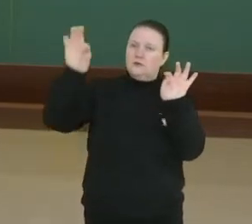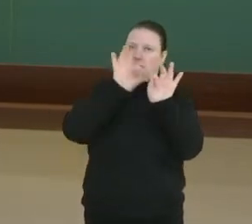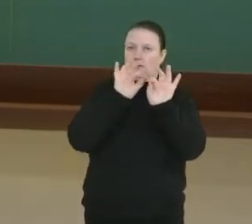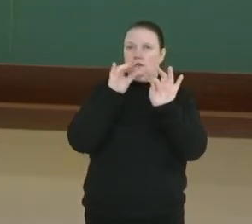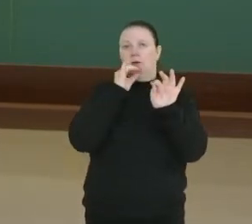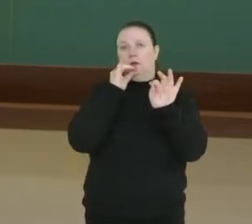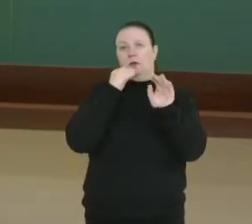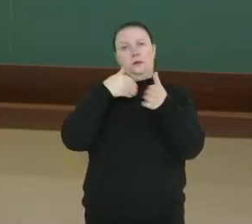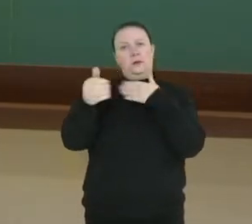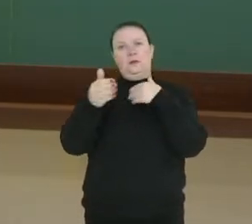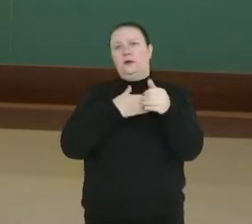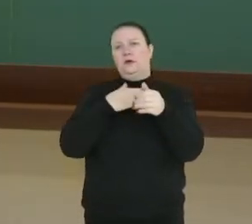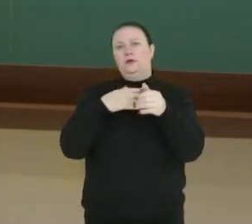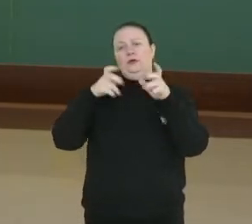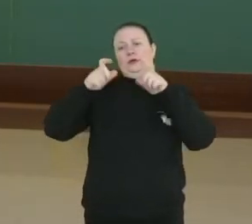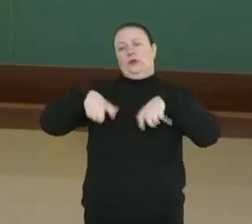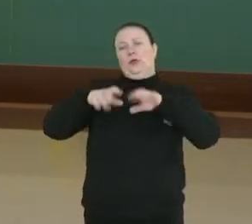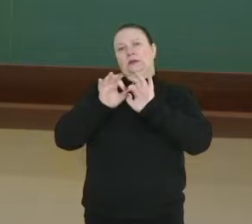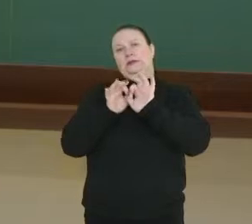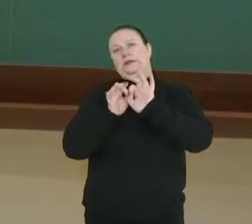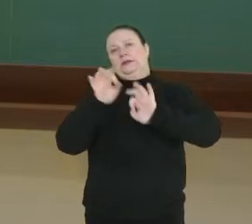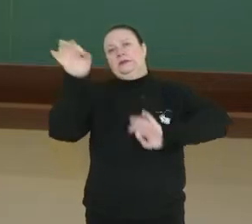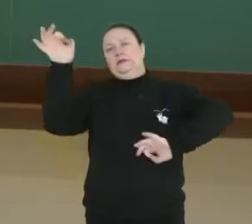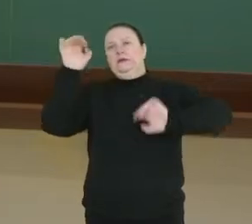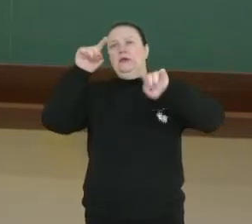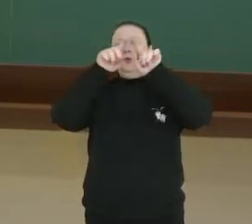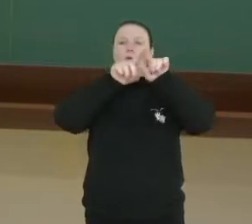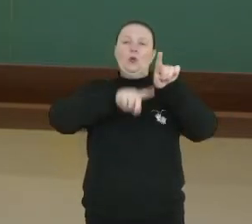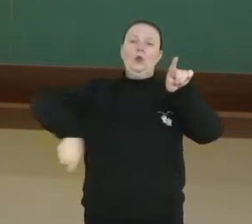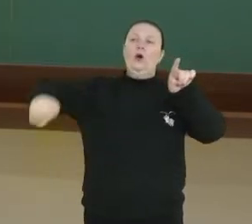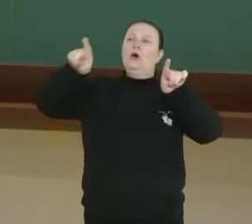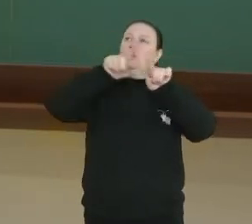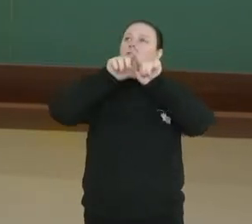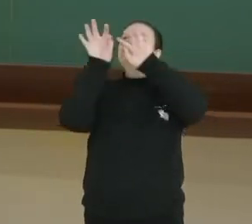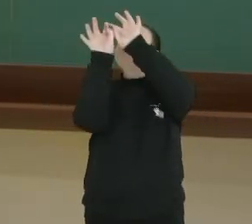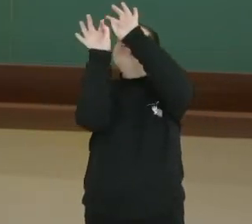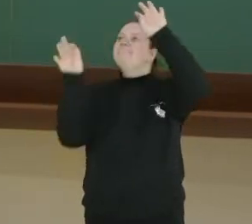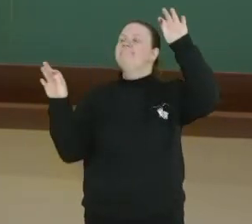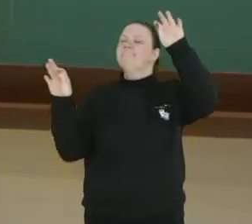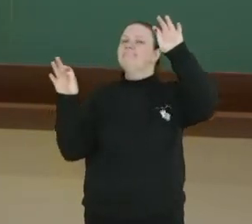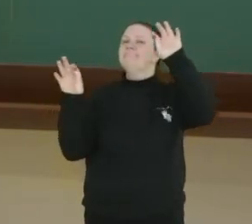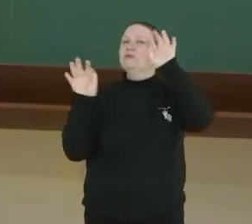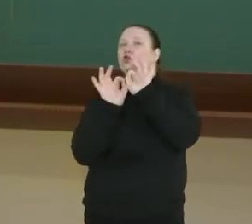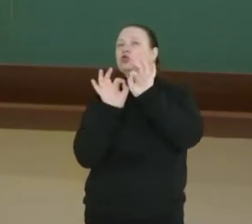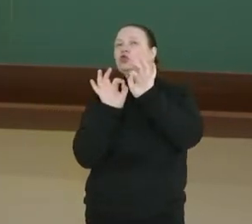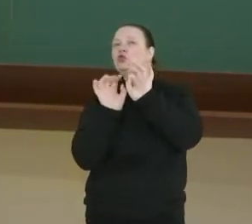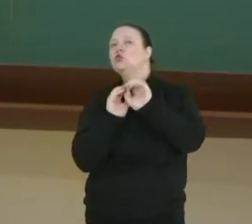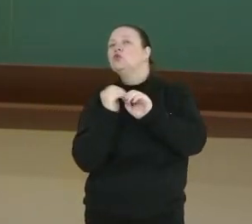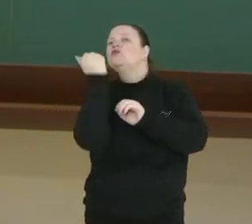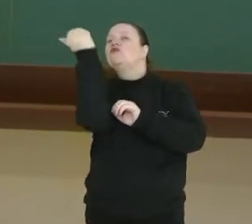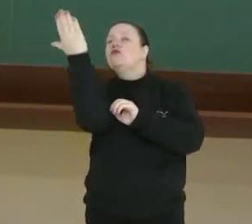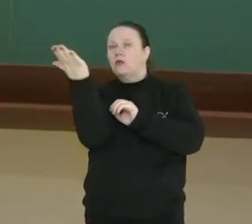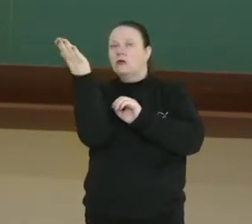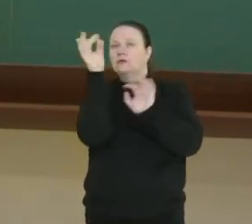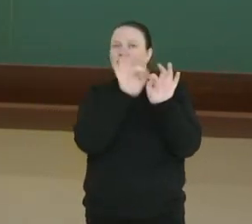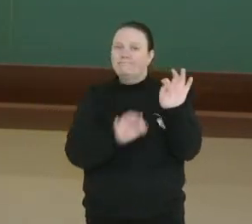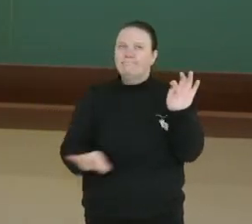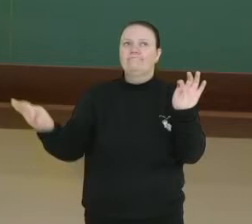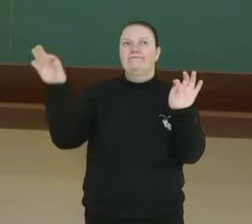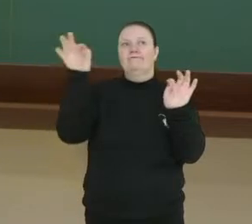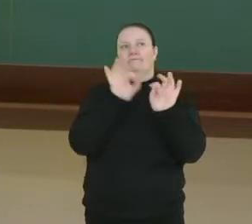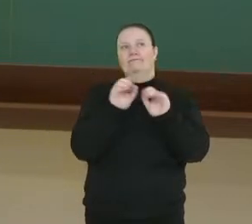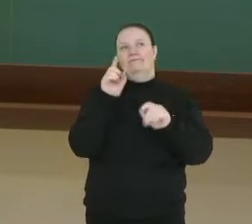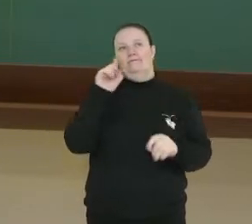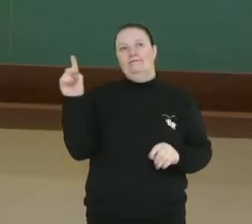em qualquer posição aonde ela não está tangenciando, ela não é secante, ou seja, não está cortando em dois pontos, nós